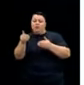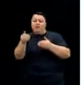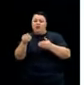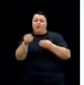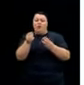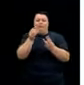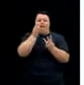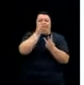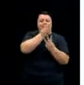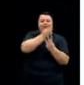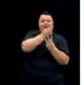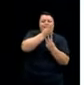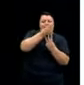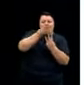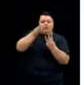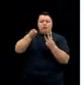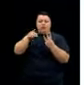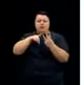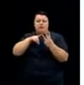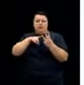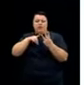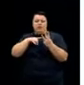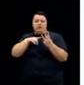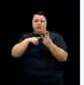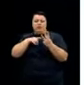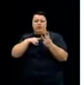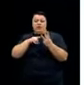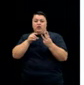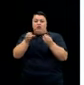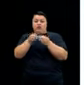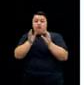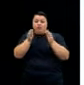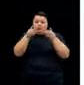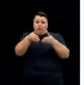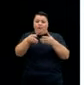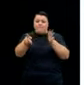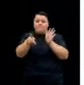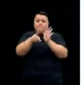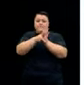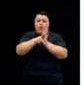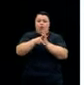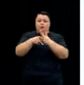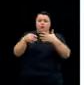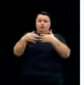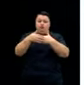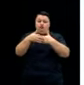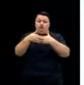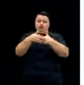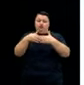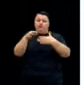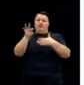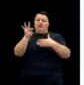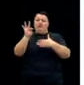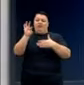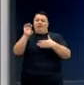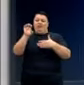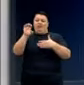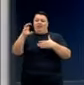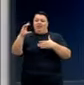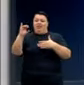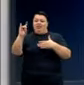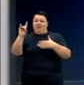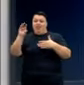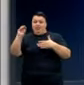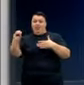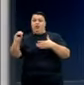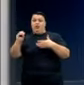ele vai originar tipos específicos de tecidos. A ectoderma, que é a parte mais